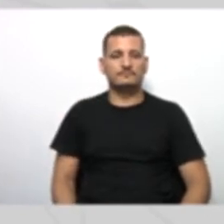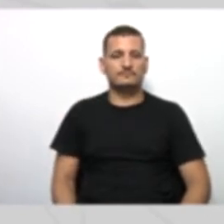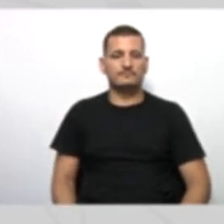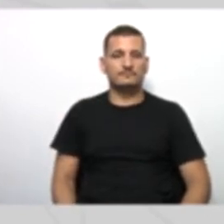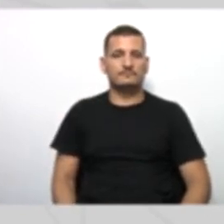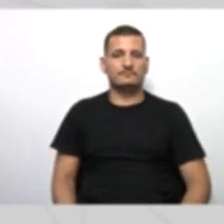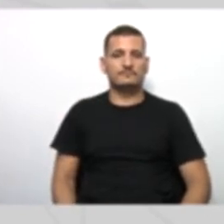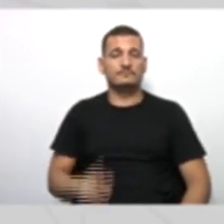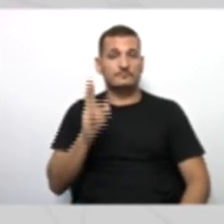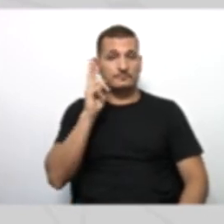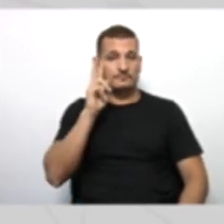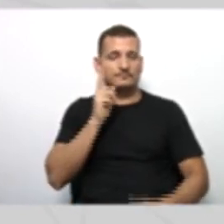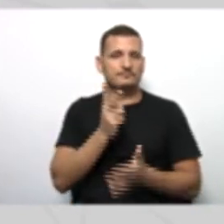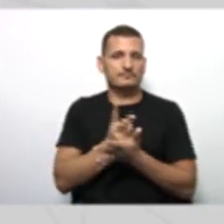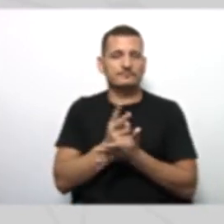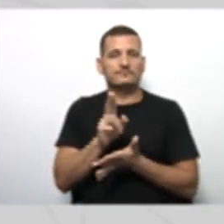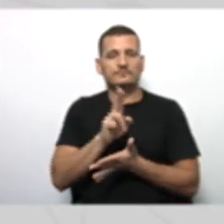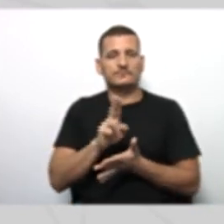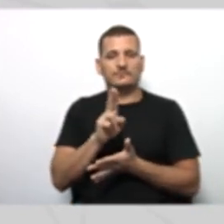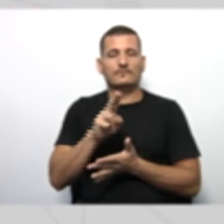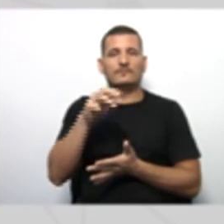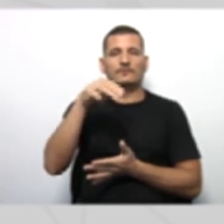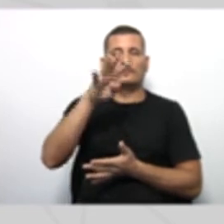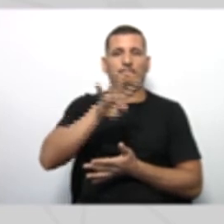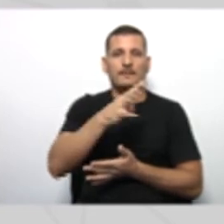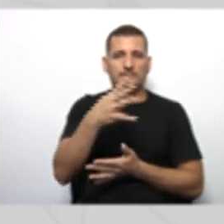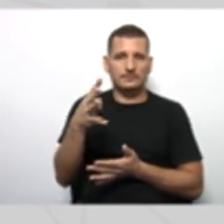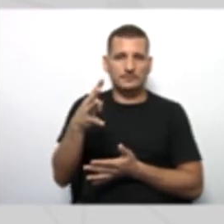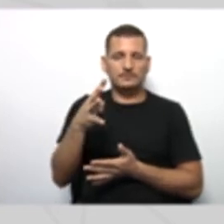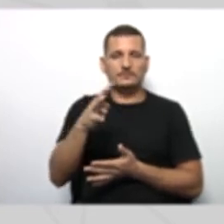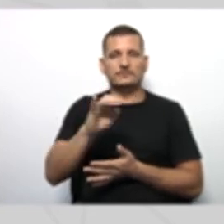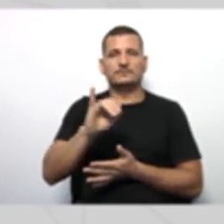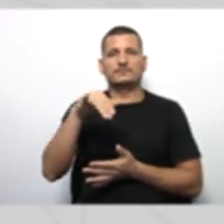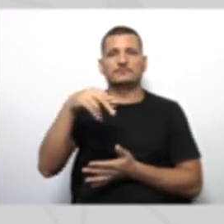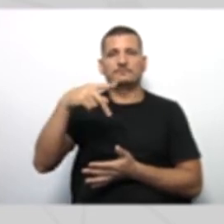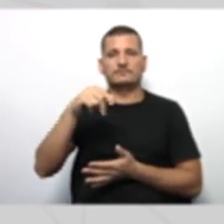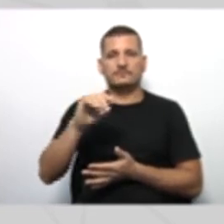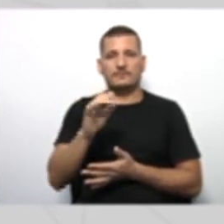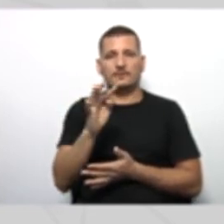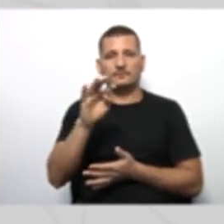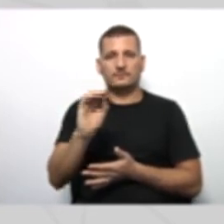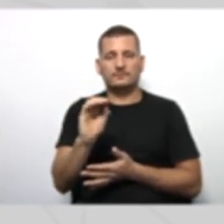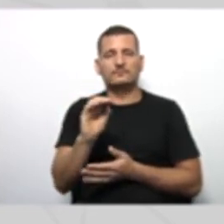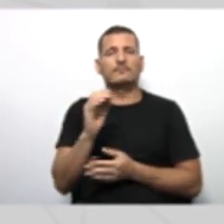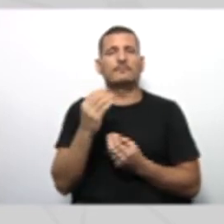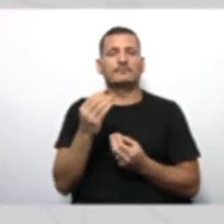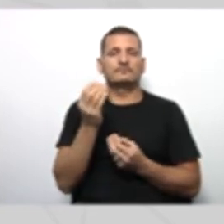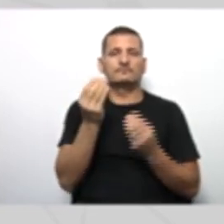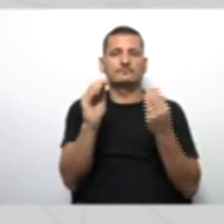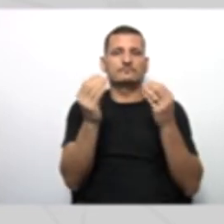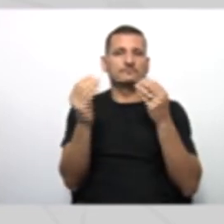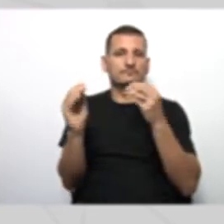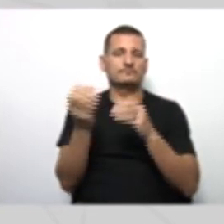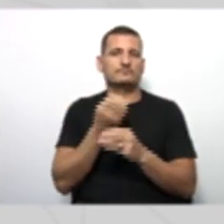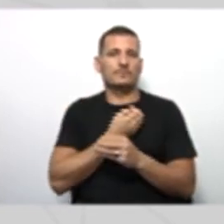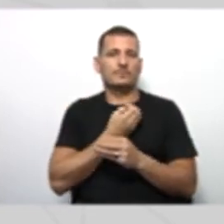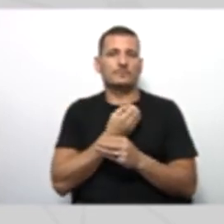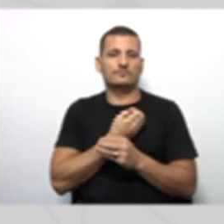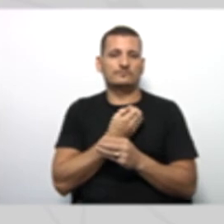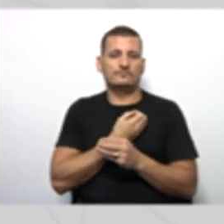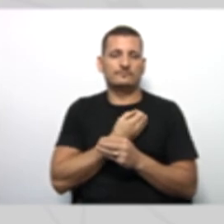Vilhena. Ela está planejando aumentar sua atuação, desta vez iniciando atividades na cidade de Ariquemes. Por isto,